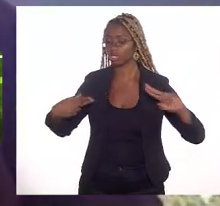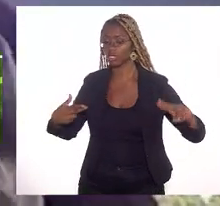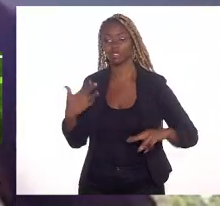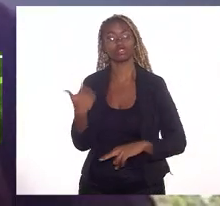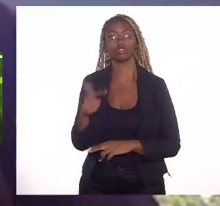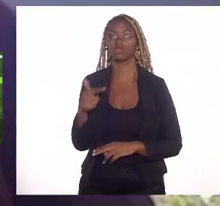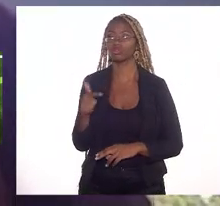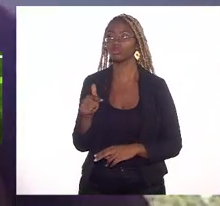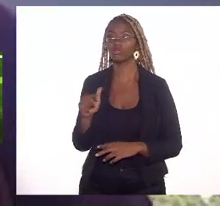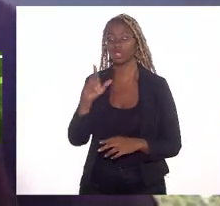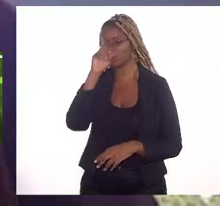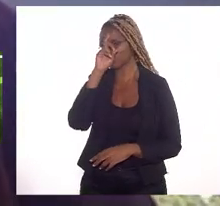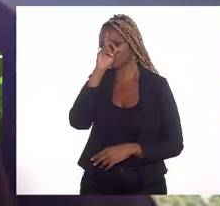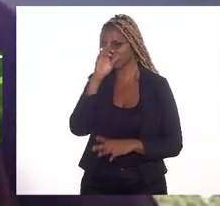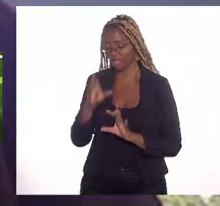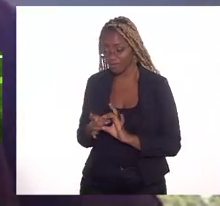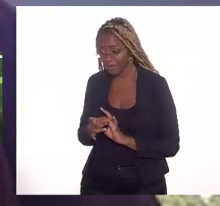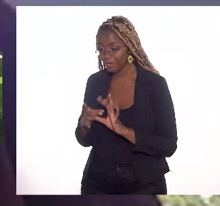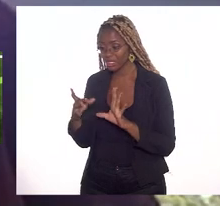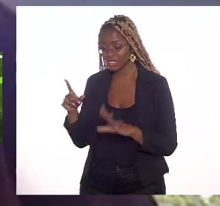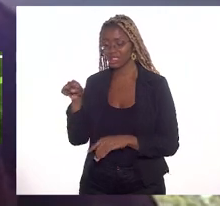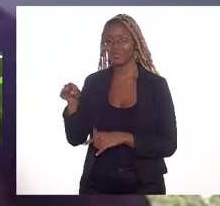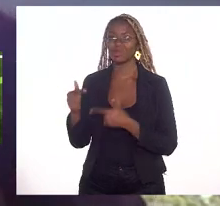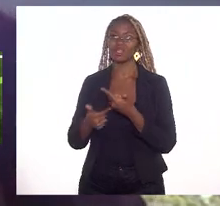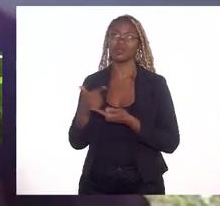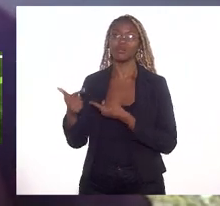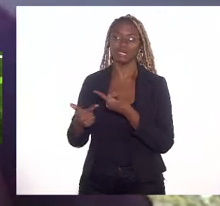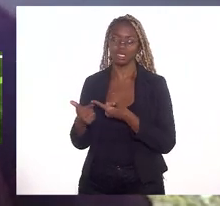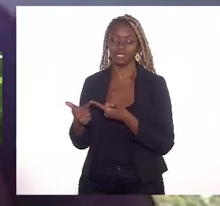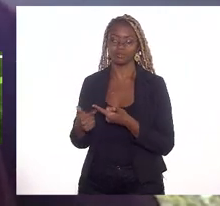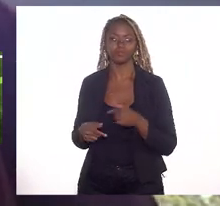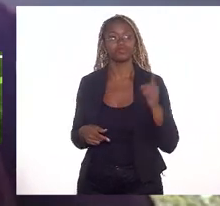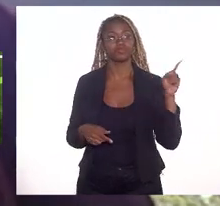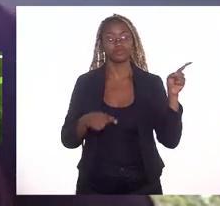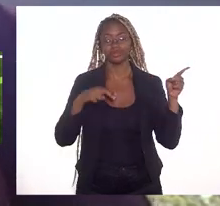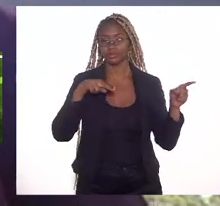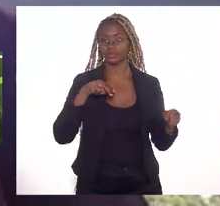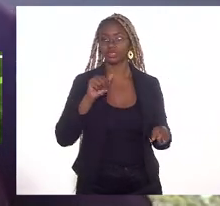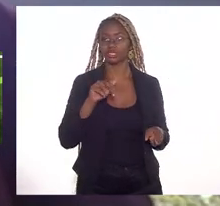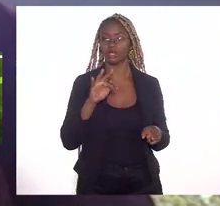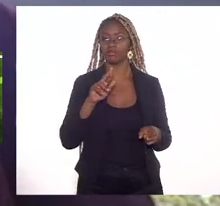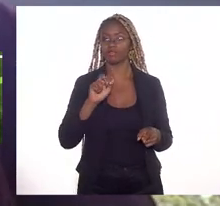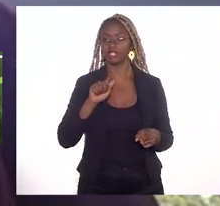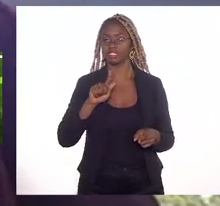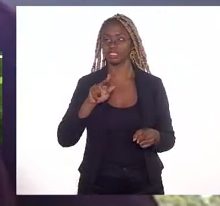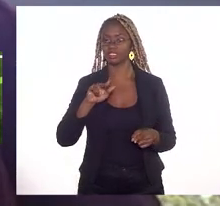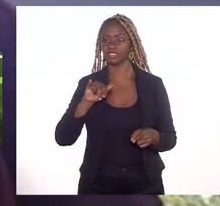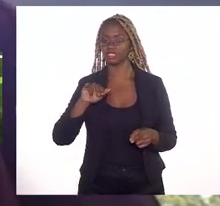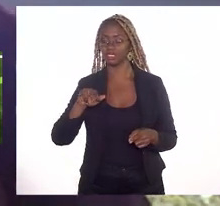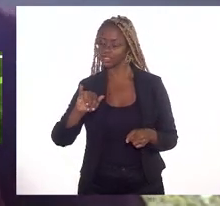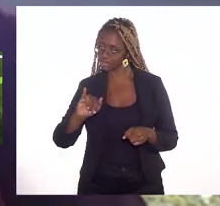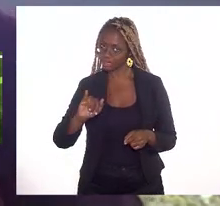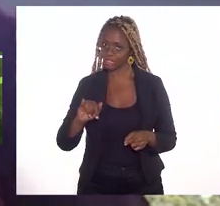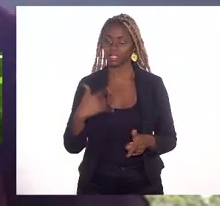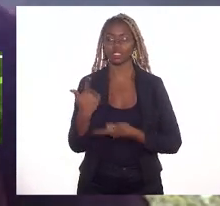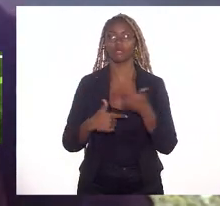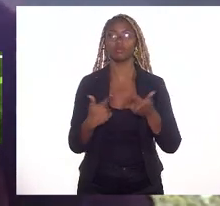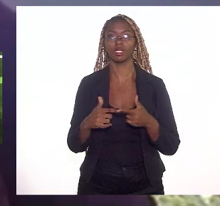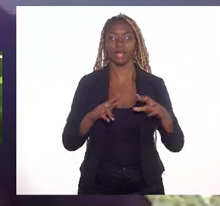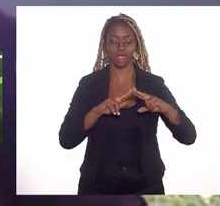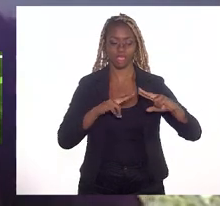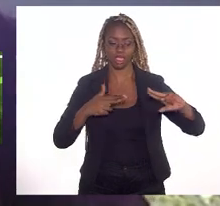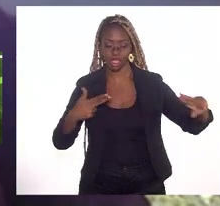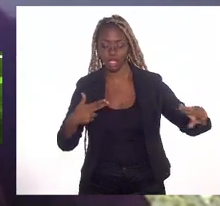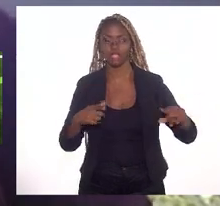hospital habilitado no estado do Rio de Janeiro. E o pleito do Gafreguini é o pleito para atender eixo 1 e para atender adulto,